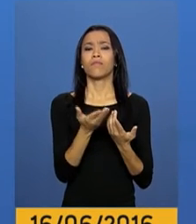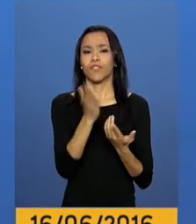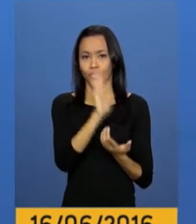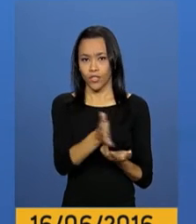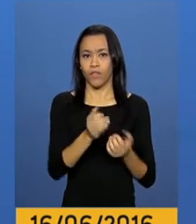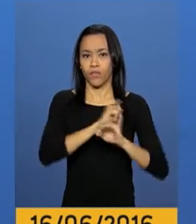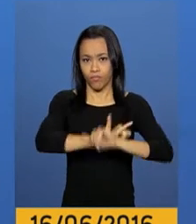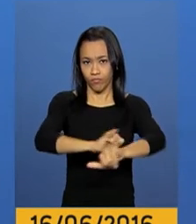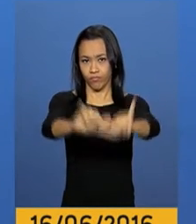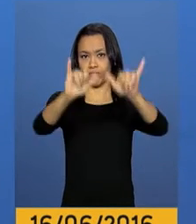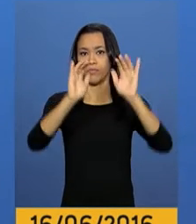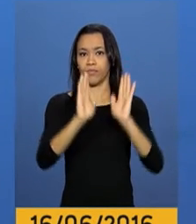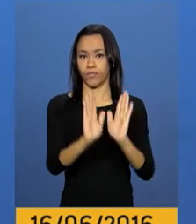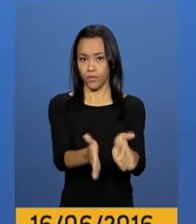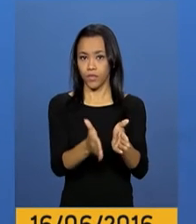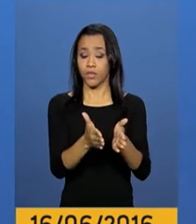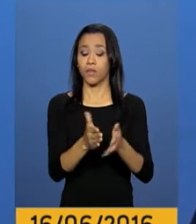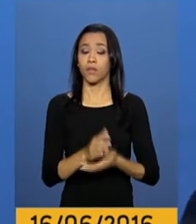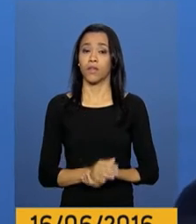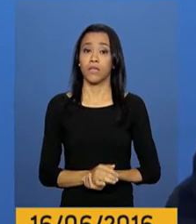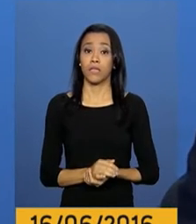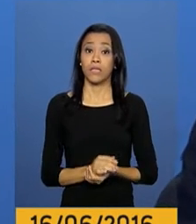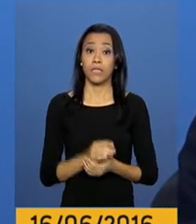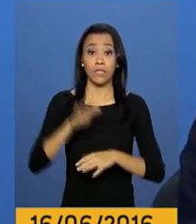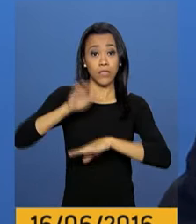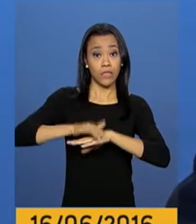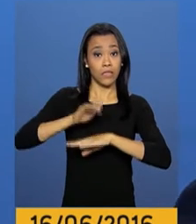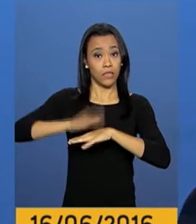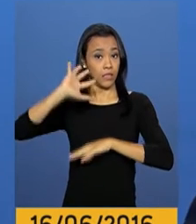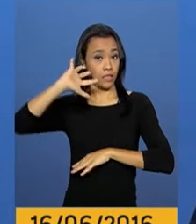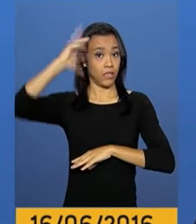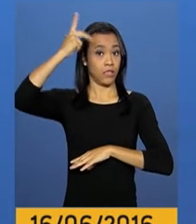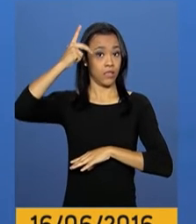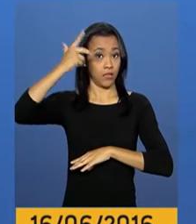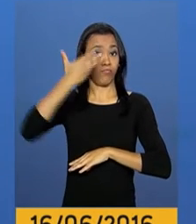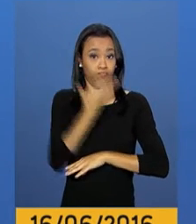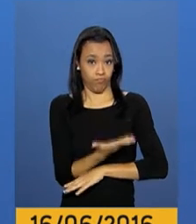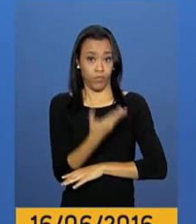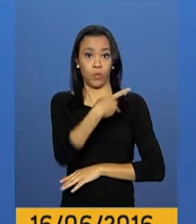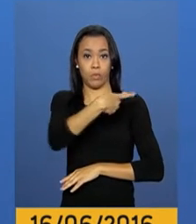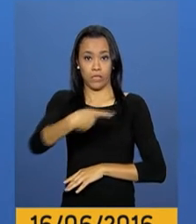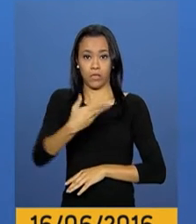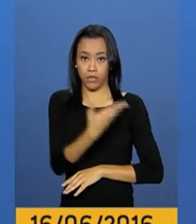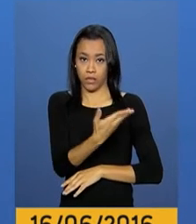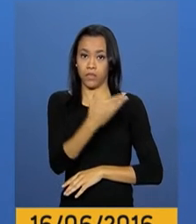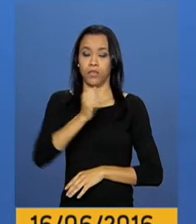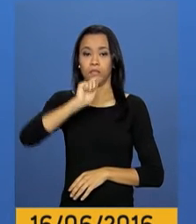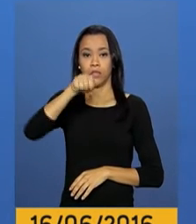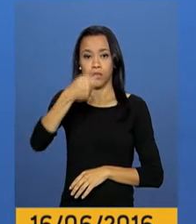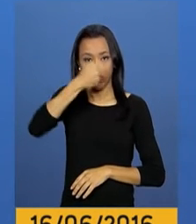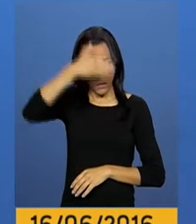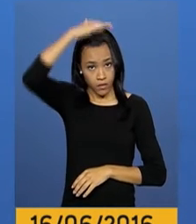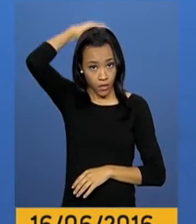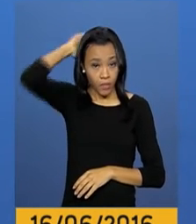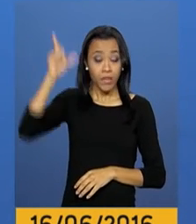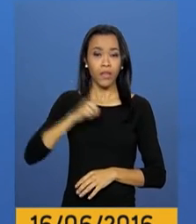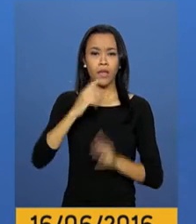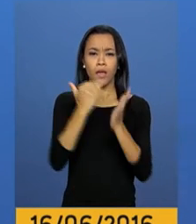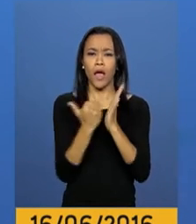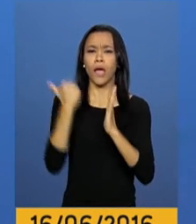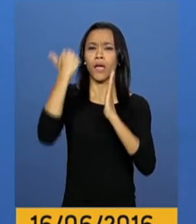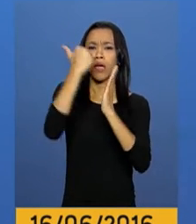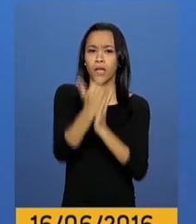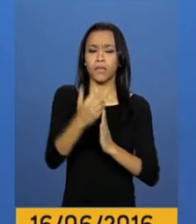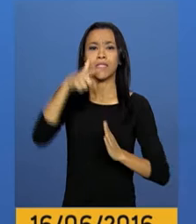disponibilizadas. E, com a decisão do presidente Michel Temer, a gente tem o acréscimo de